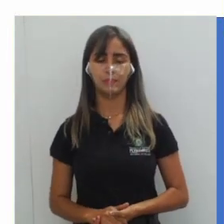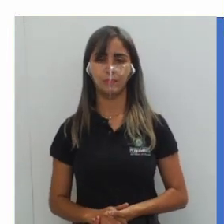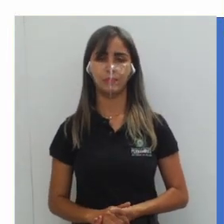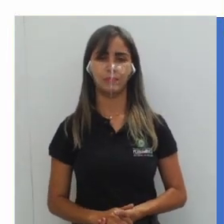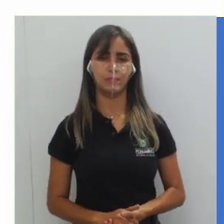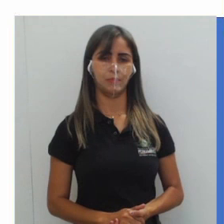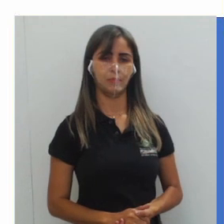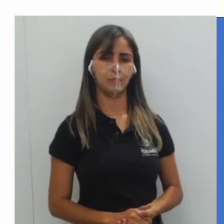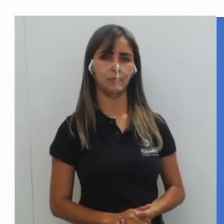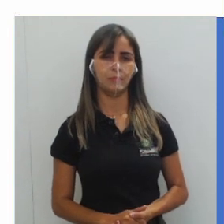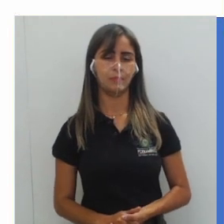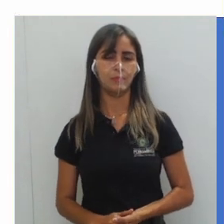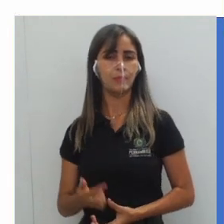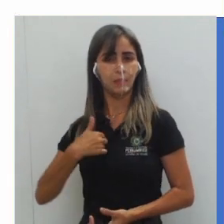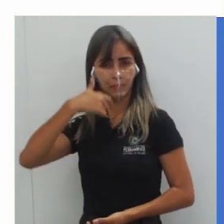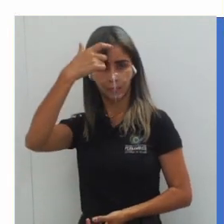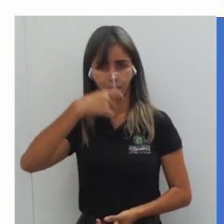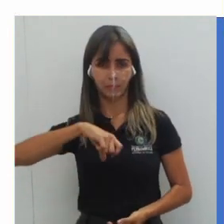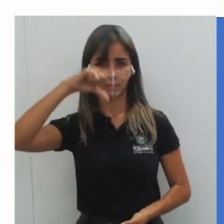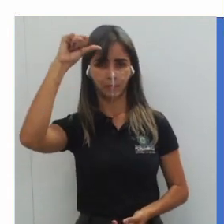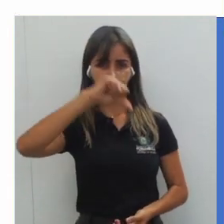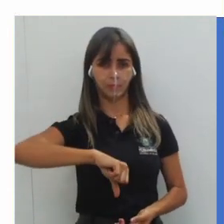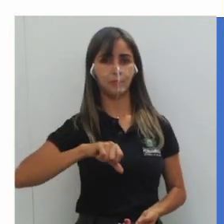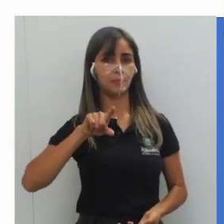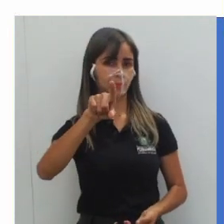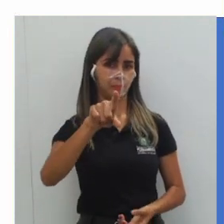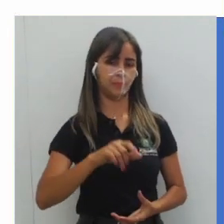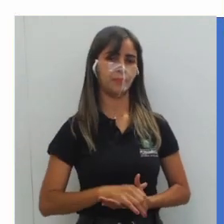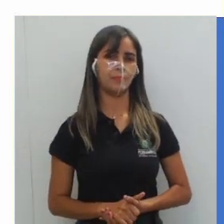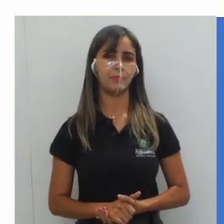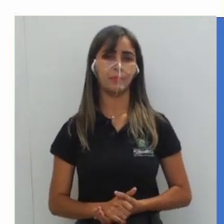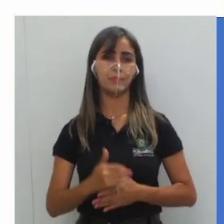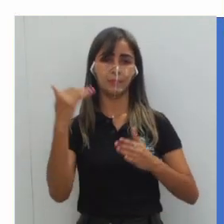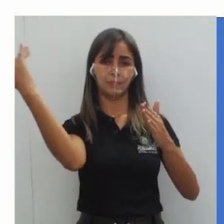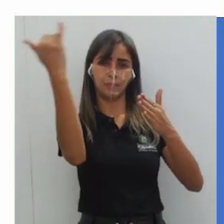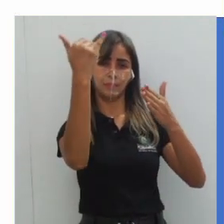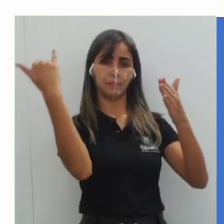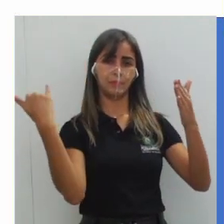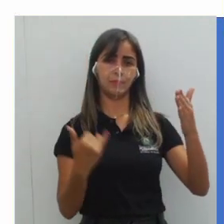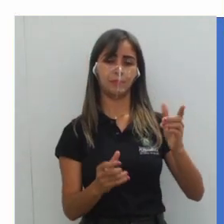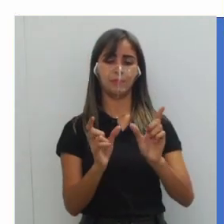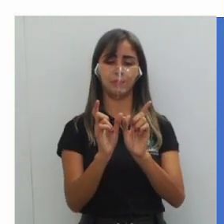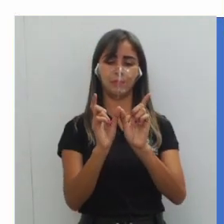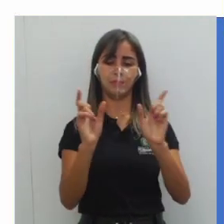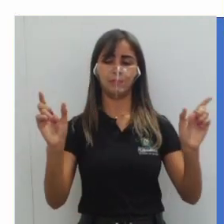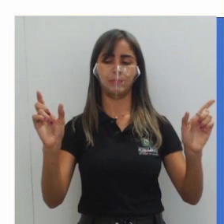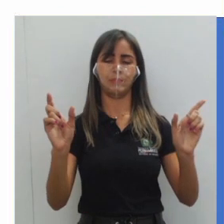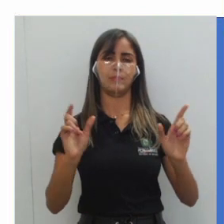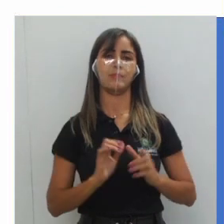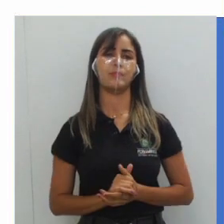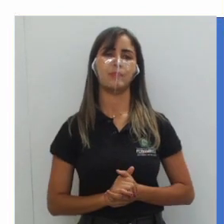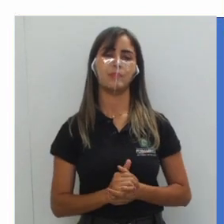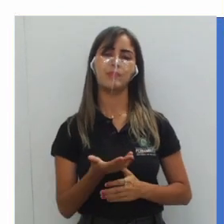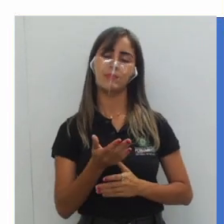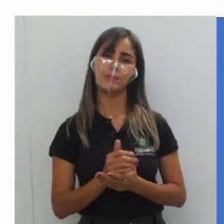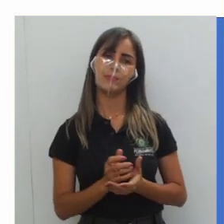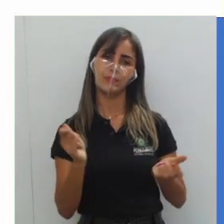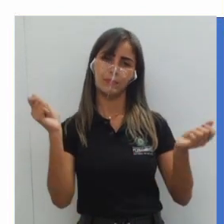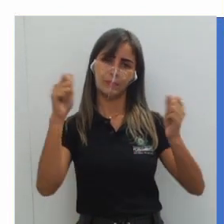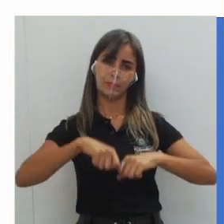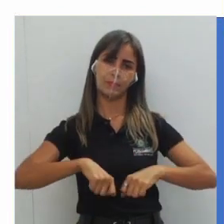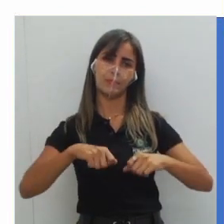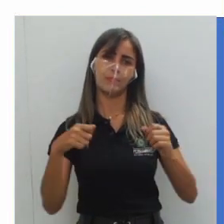worse than you. Eu sou pior que você. Abaixo eu trago uma sugestão